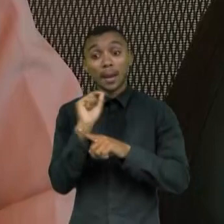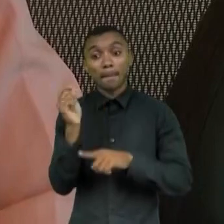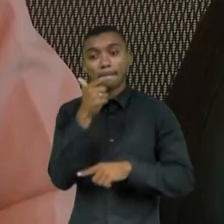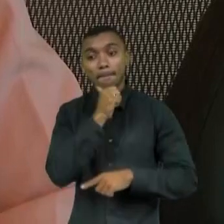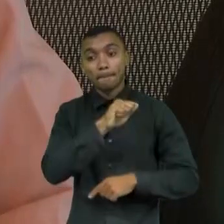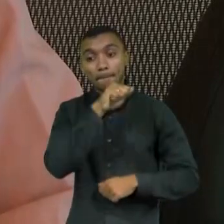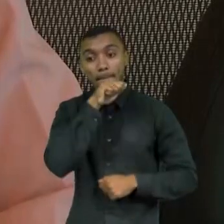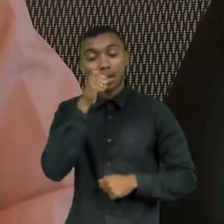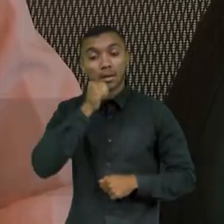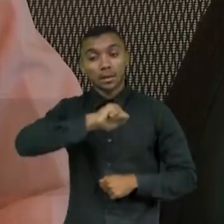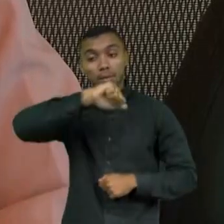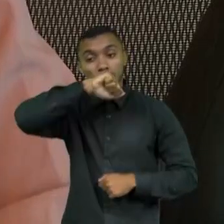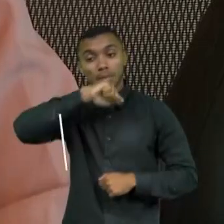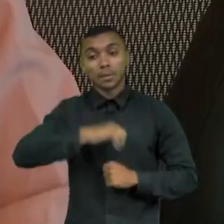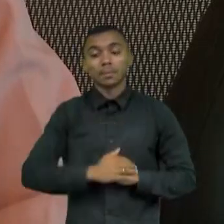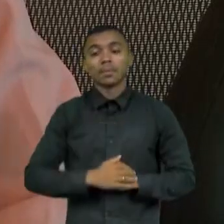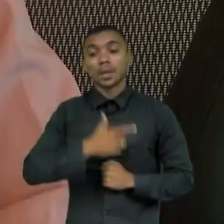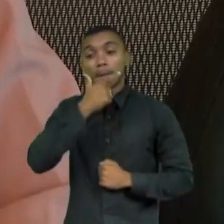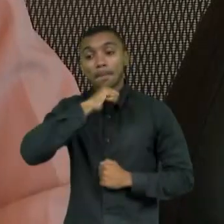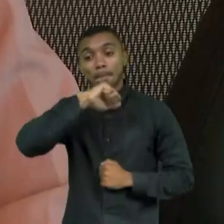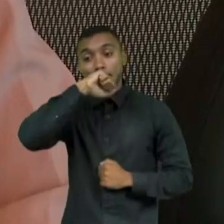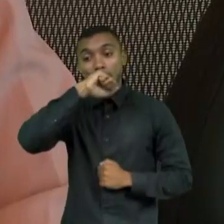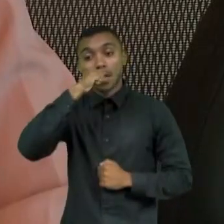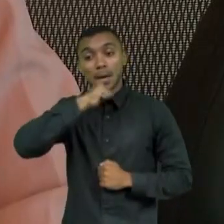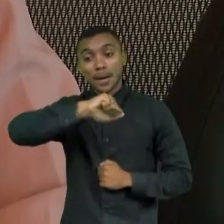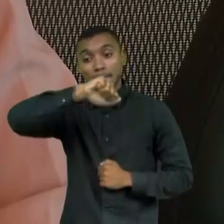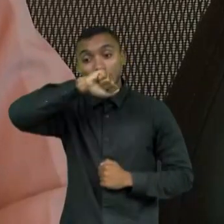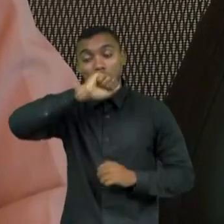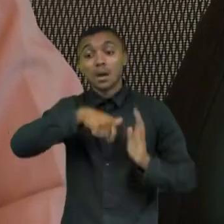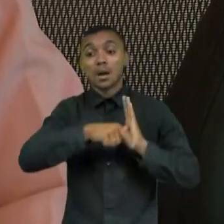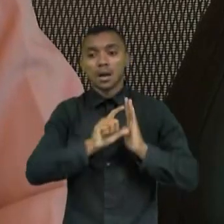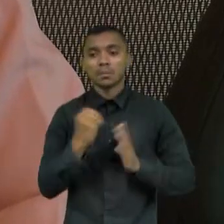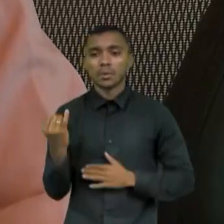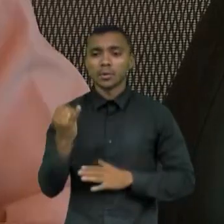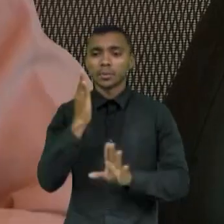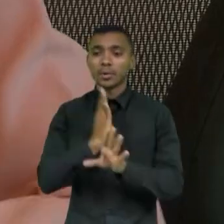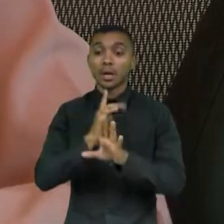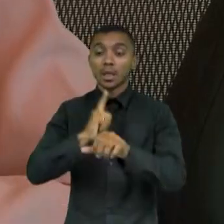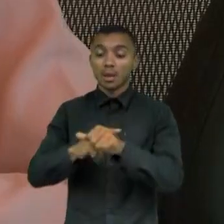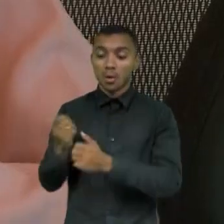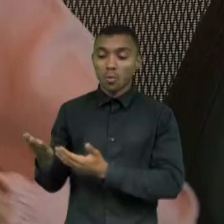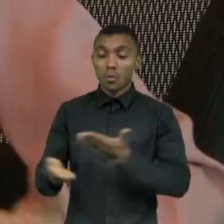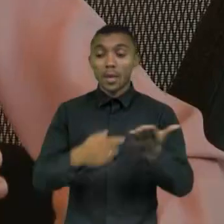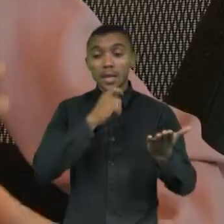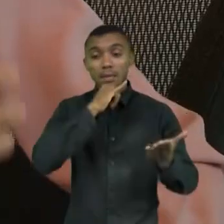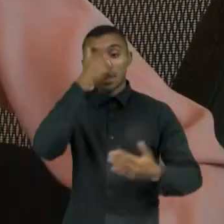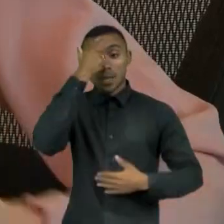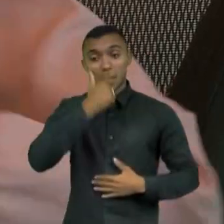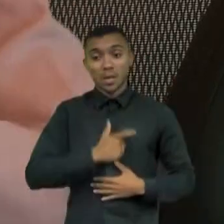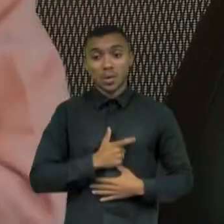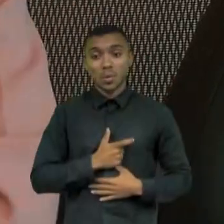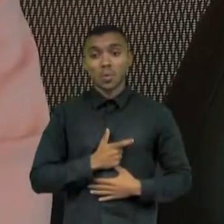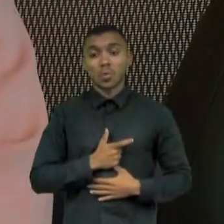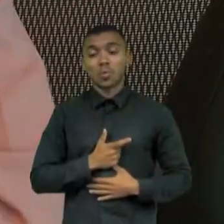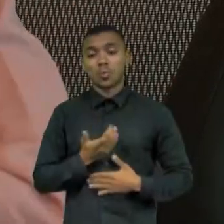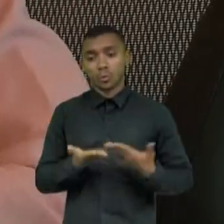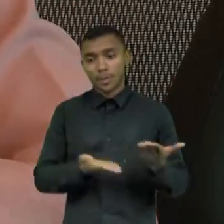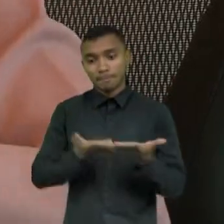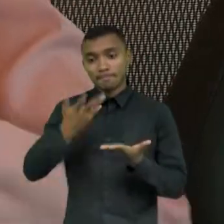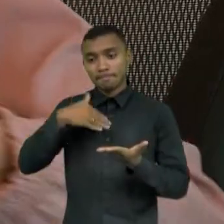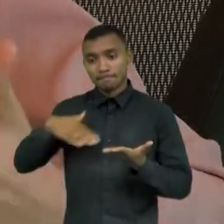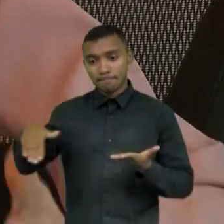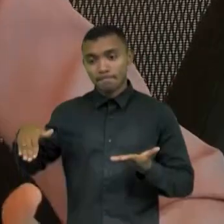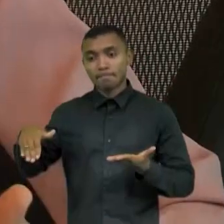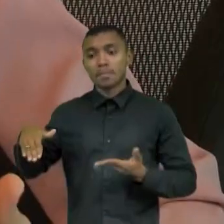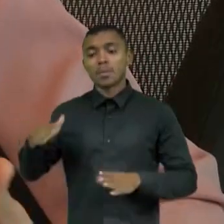Os pais são essenciais nesse cuidado. Eu até mesmo digo, como pediatra, como nutróloga, eu digo que